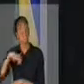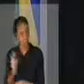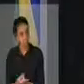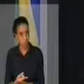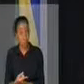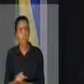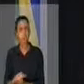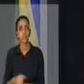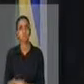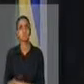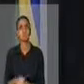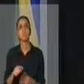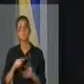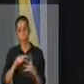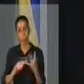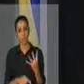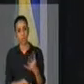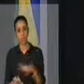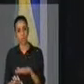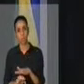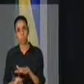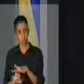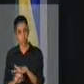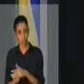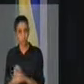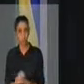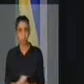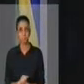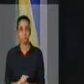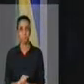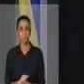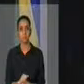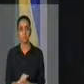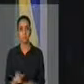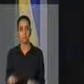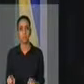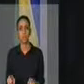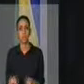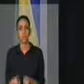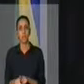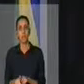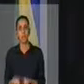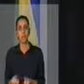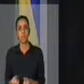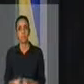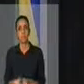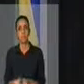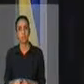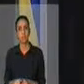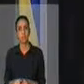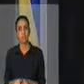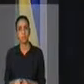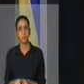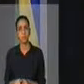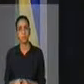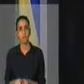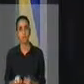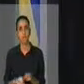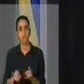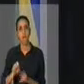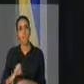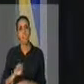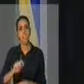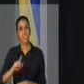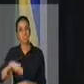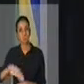esta Kyowa, depois Medac, que era o medicamento que era anteriormente distribuído, e depois a Sigma,